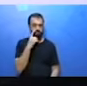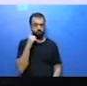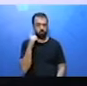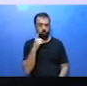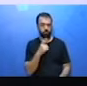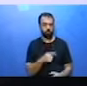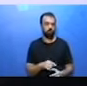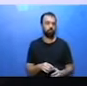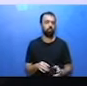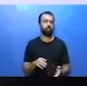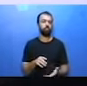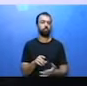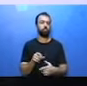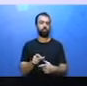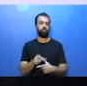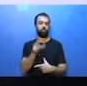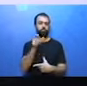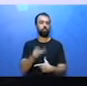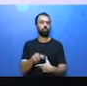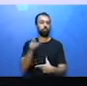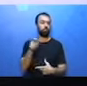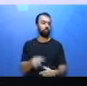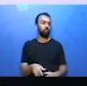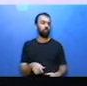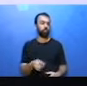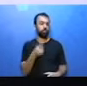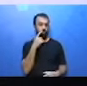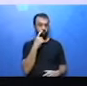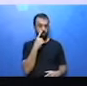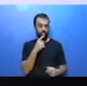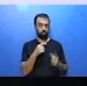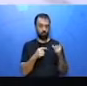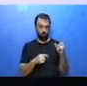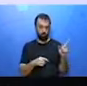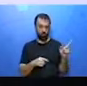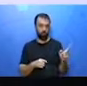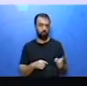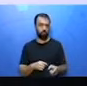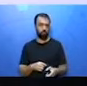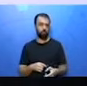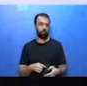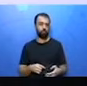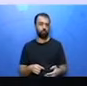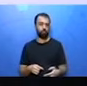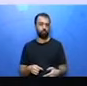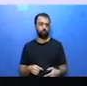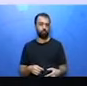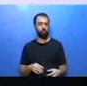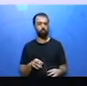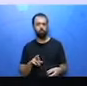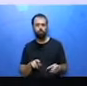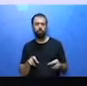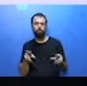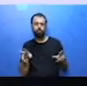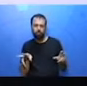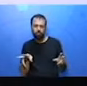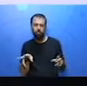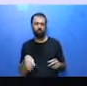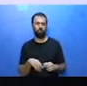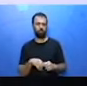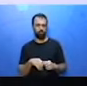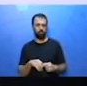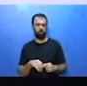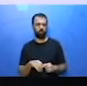começar com o gráfico se nós observamos este gráfico aqui ele aparece um pouco diferente de